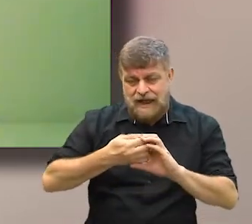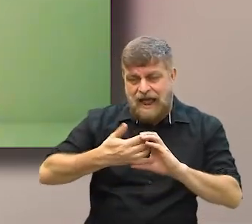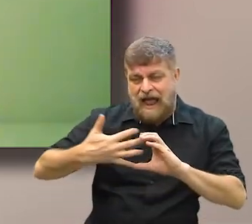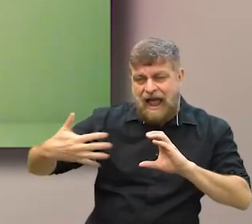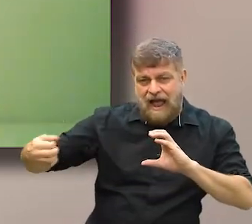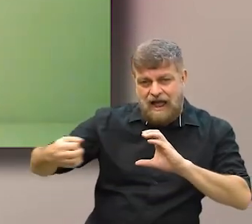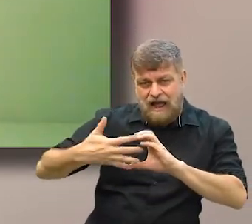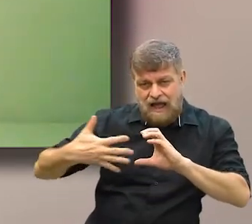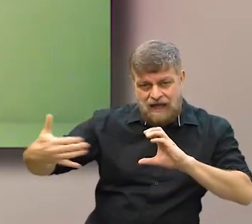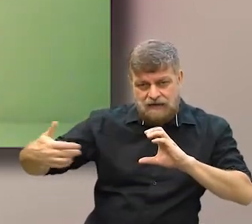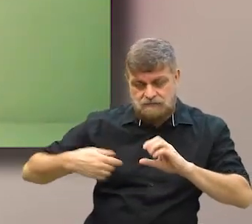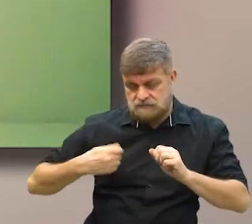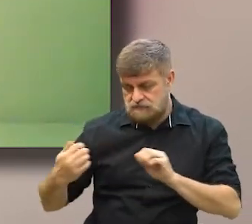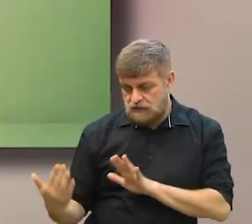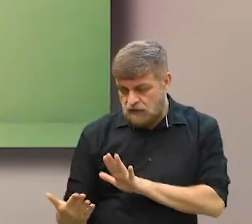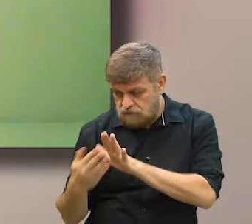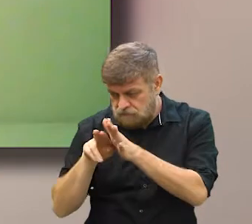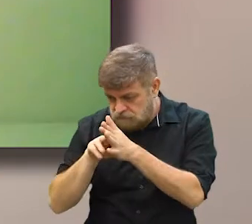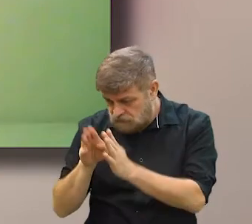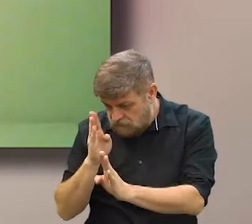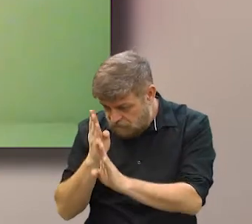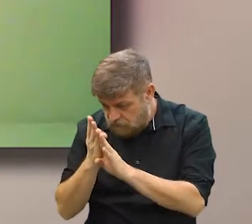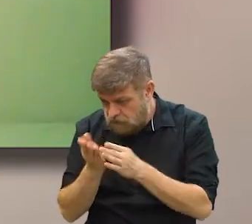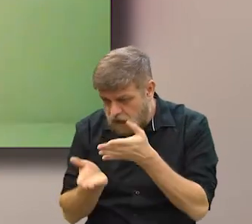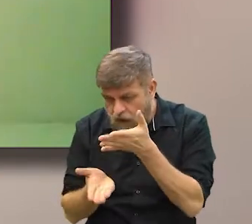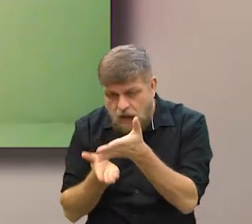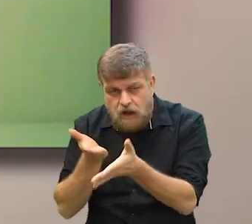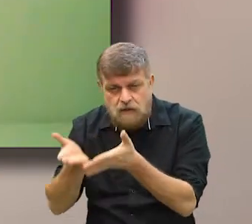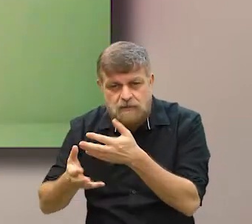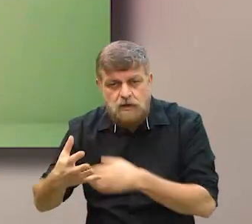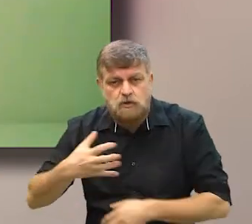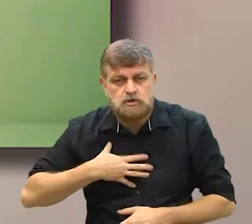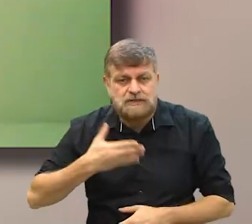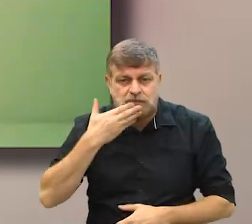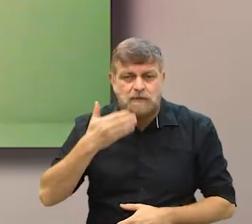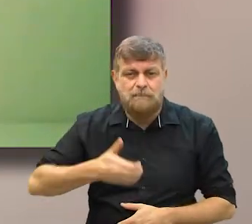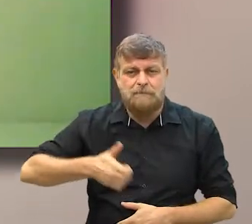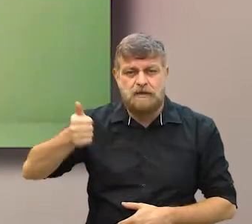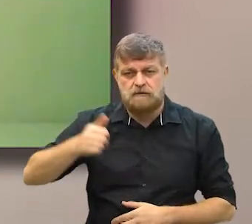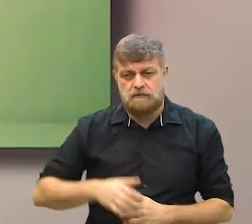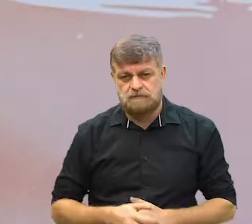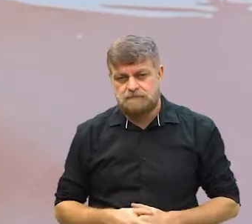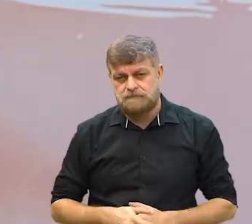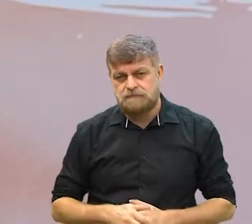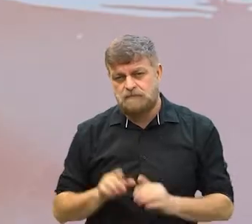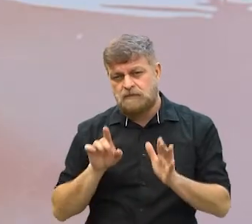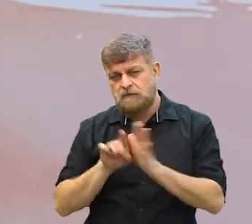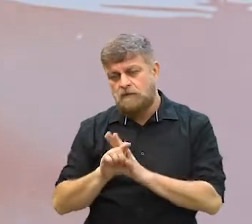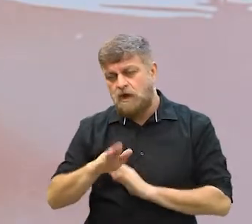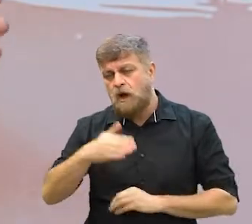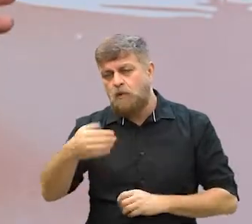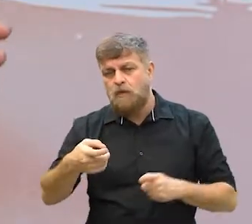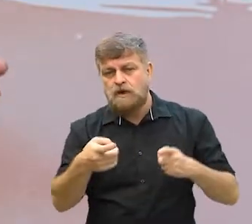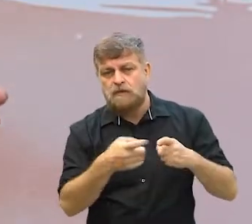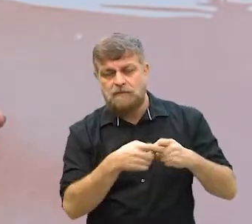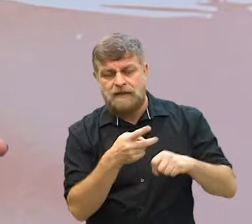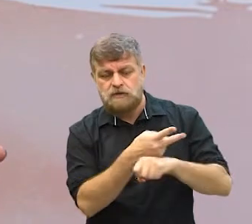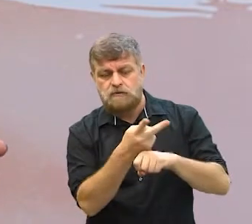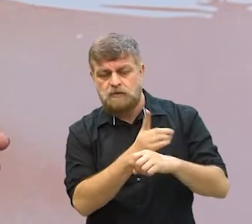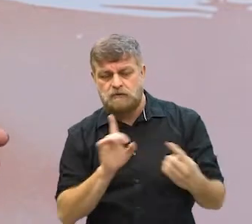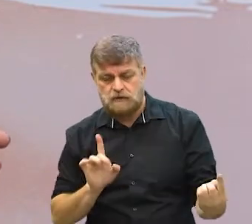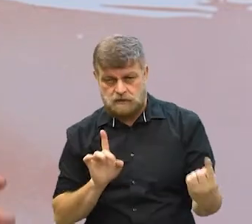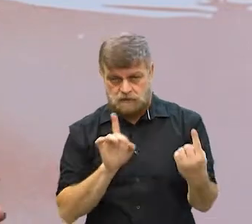serem raras, essas doenças têm que ser encaradas, diagnosticadas e tratadas o melhor da nossa possibilidade. Doutor, quando procurar